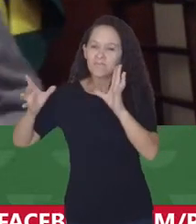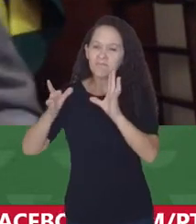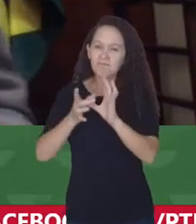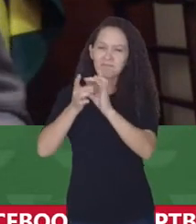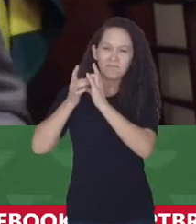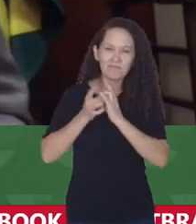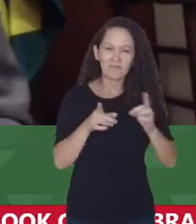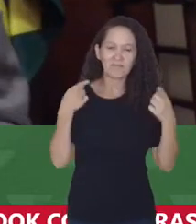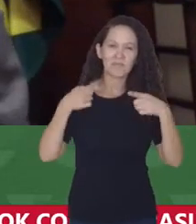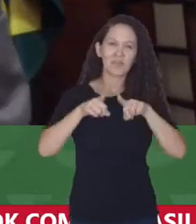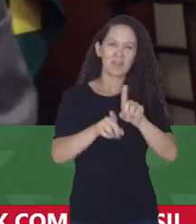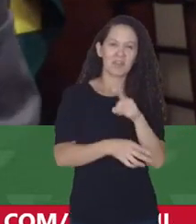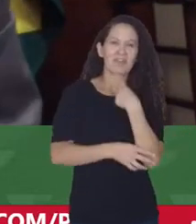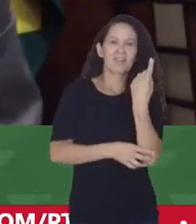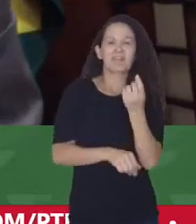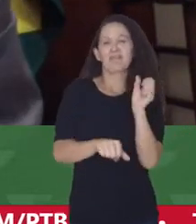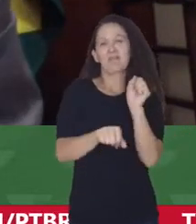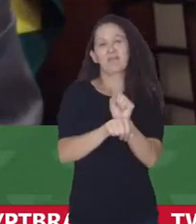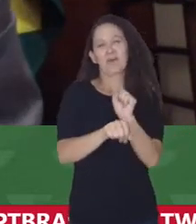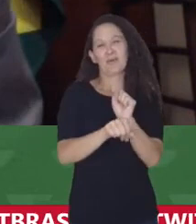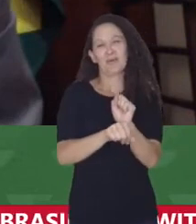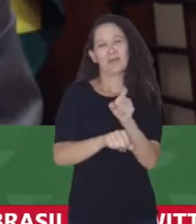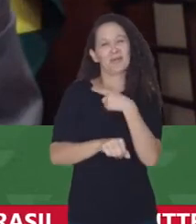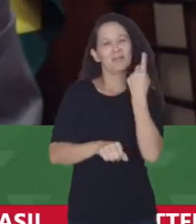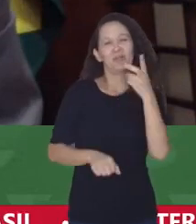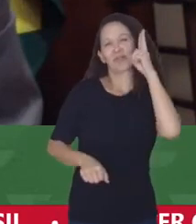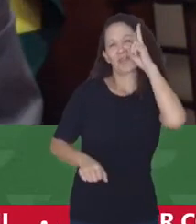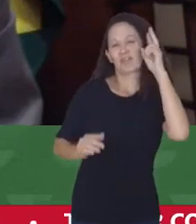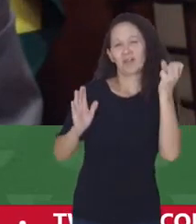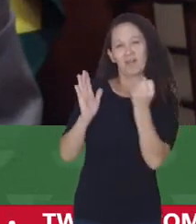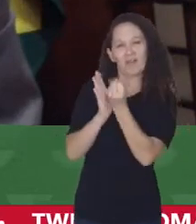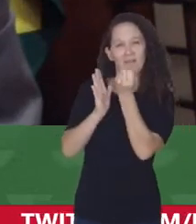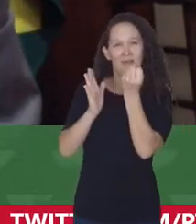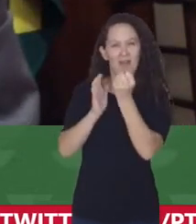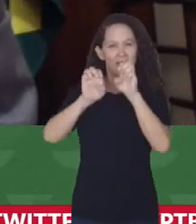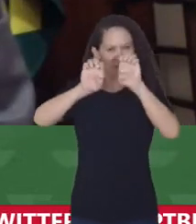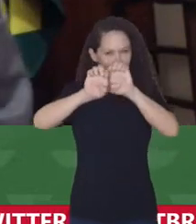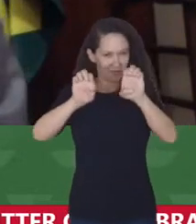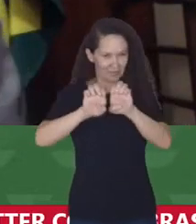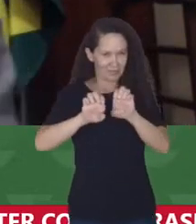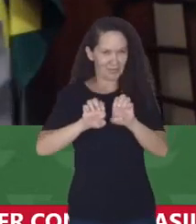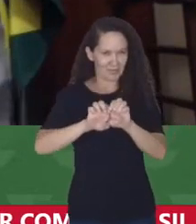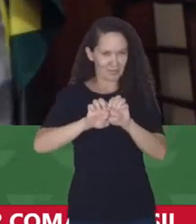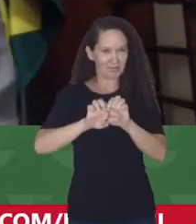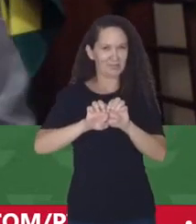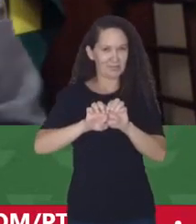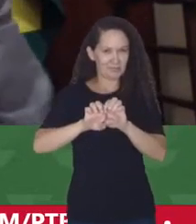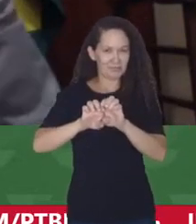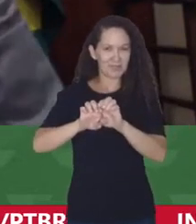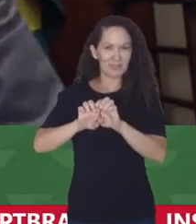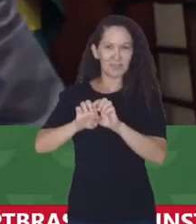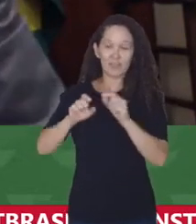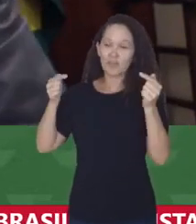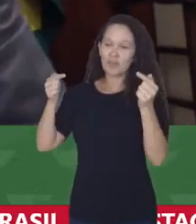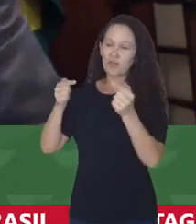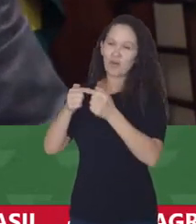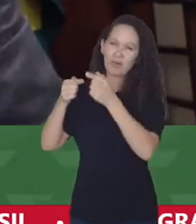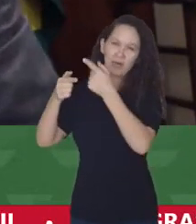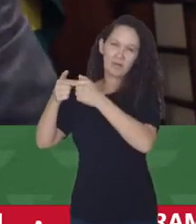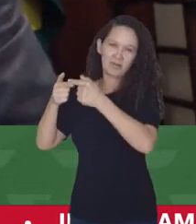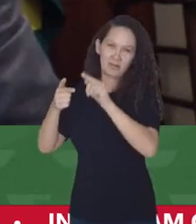o que nós deixamos de legado a partir do ponto de vista da estrutura com as necessidades do século